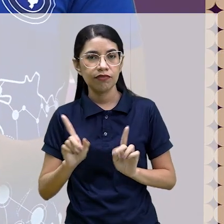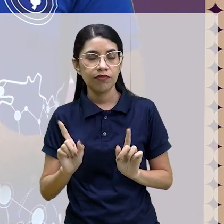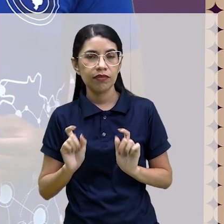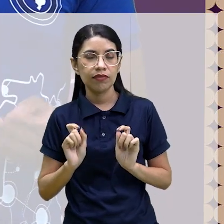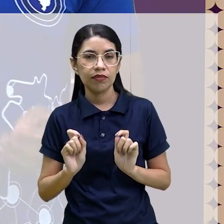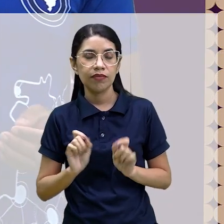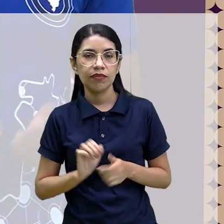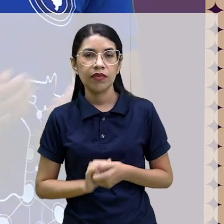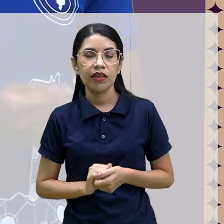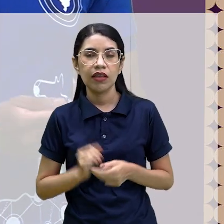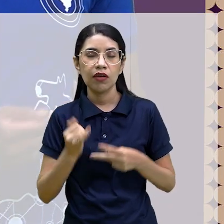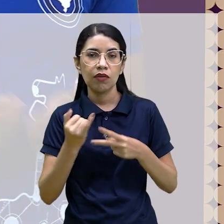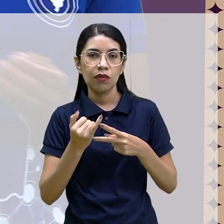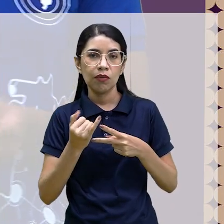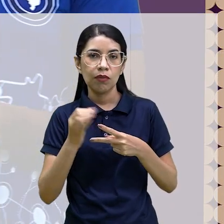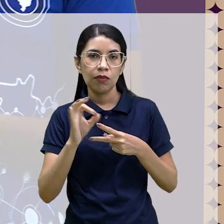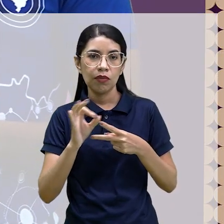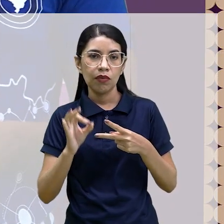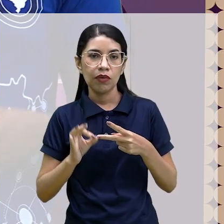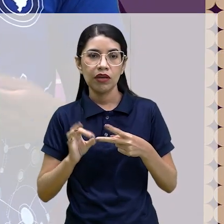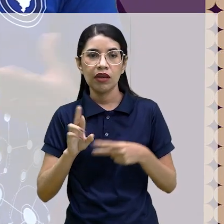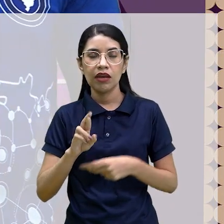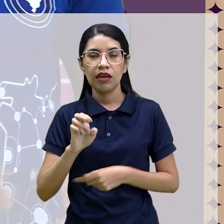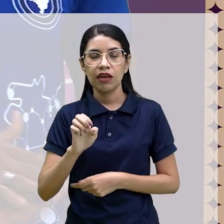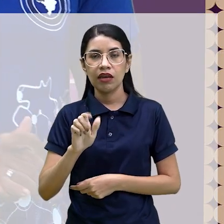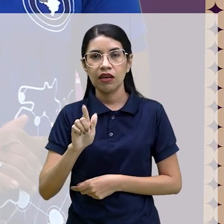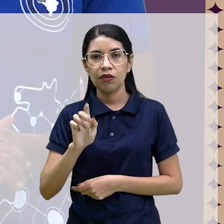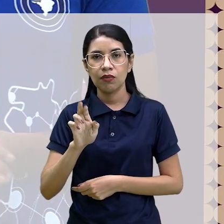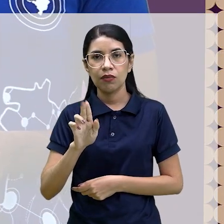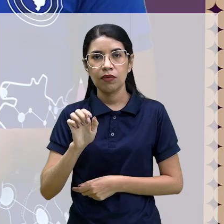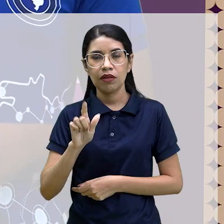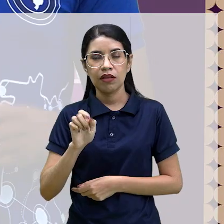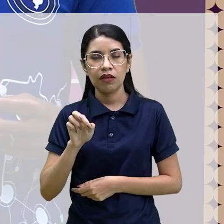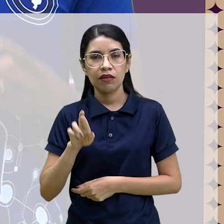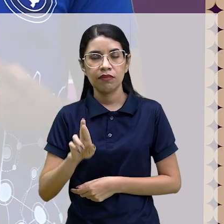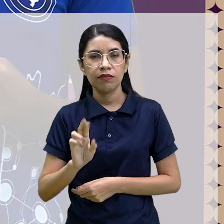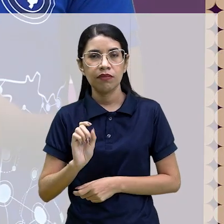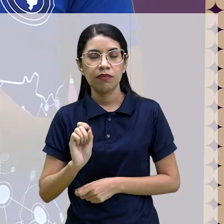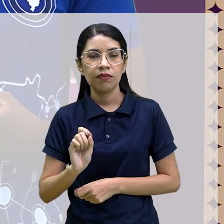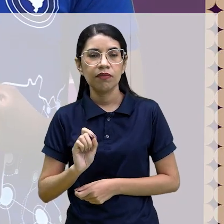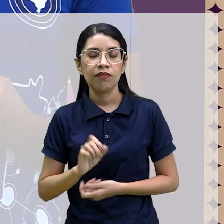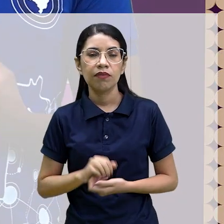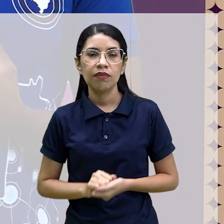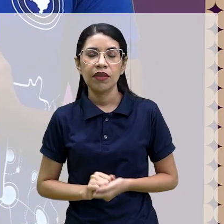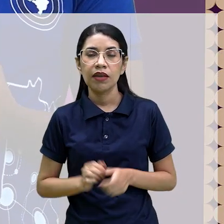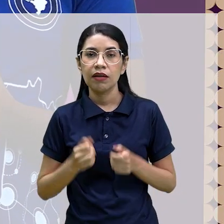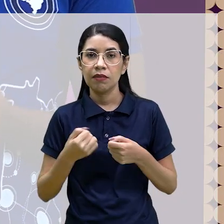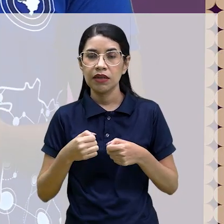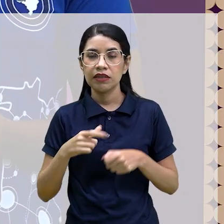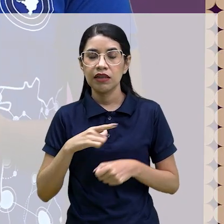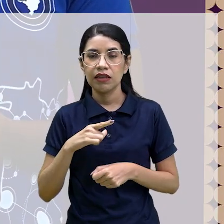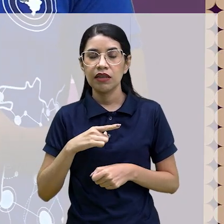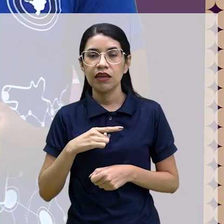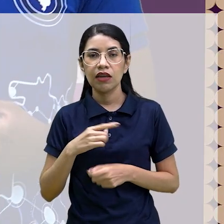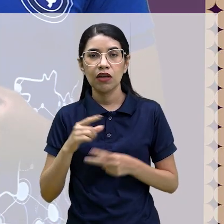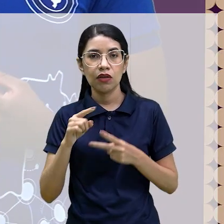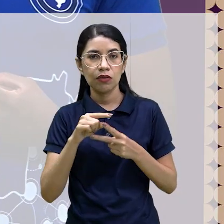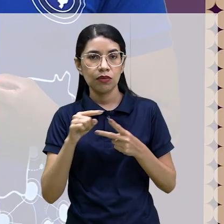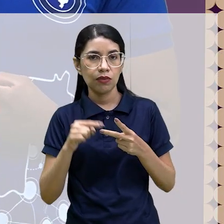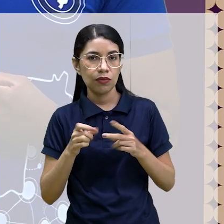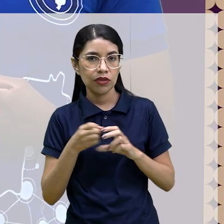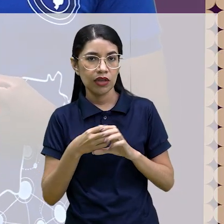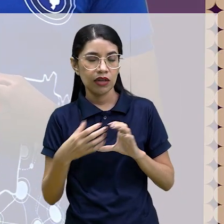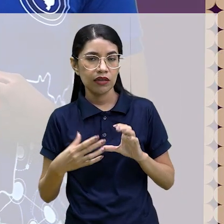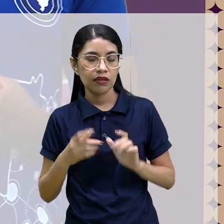particular, que são os polígonos regulares. Os polígonos regulares, eles necessariamente precisam ter duas coisas.